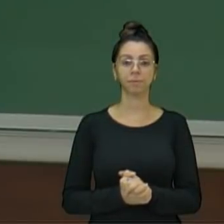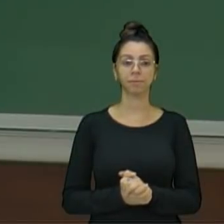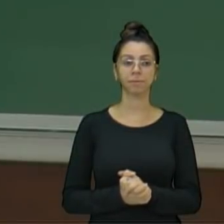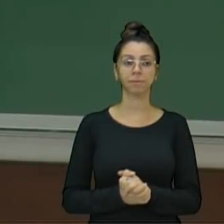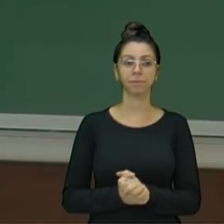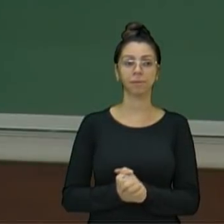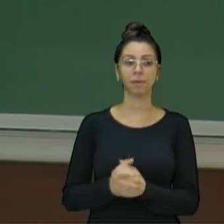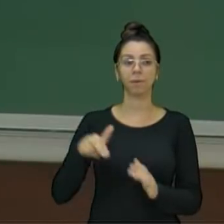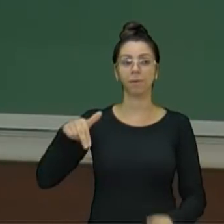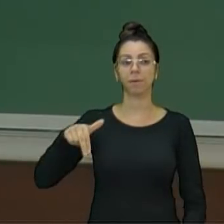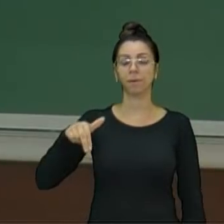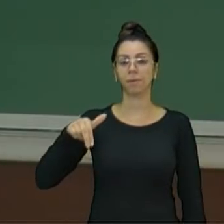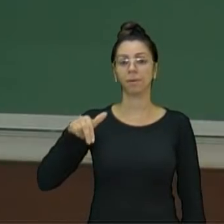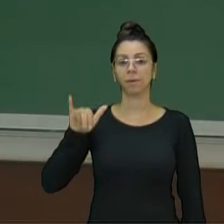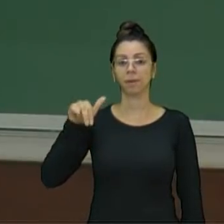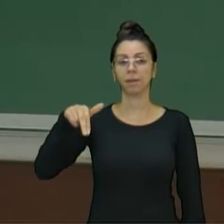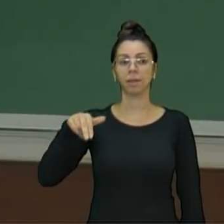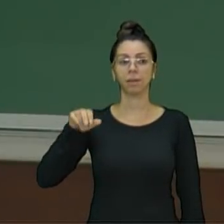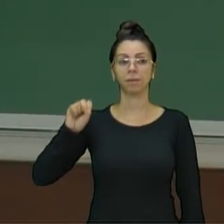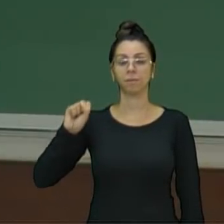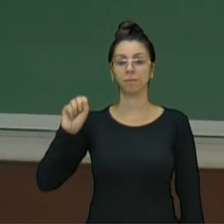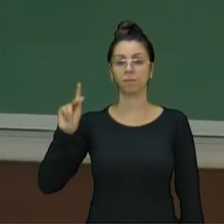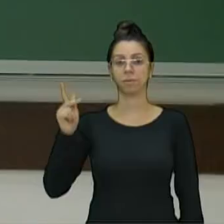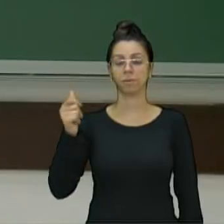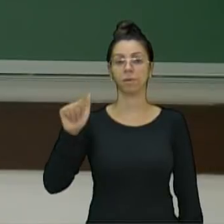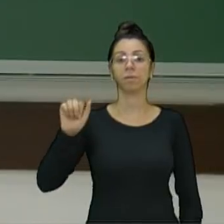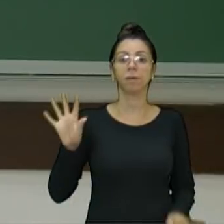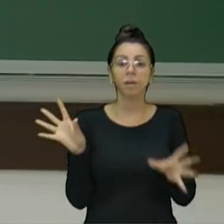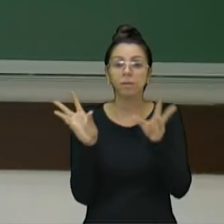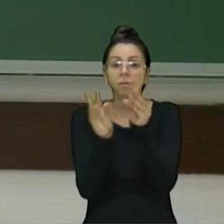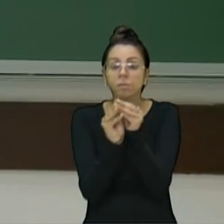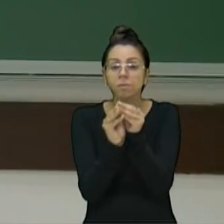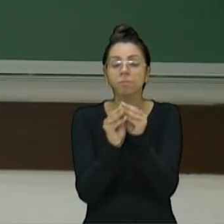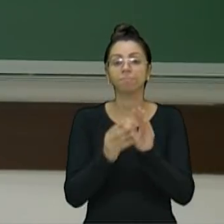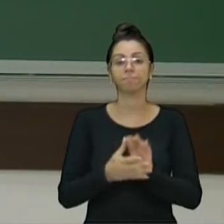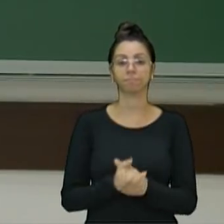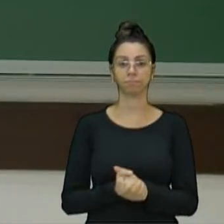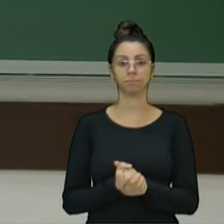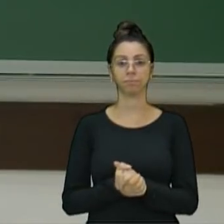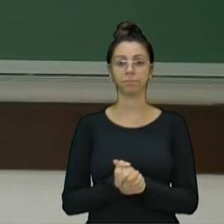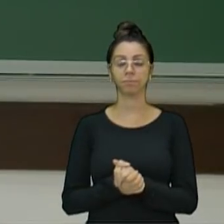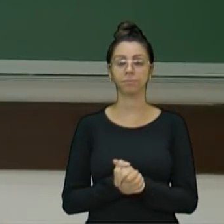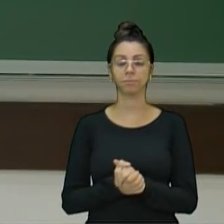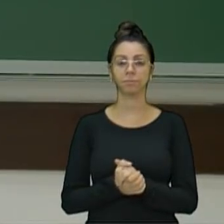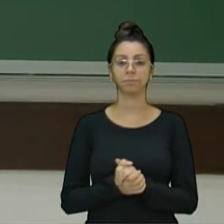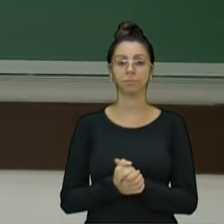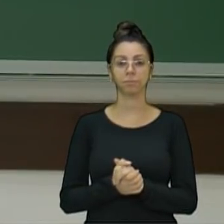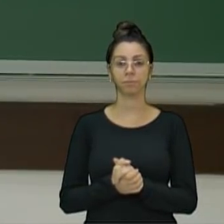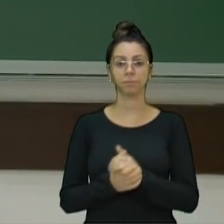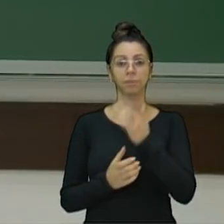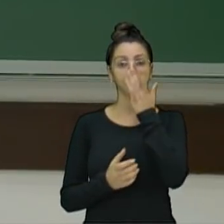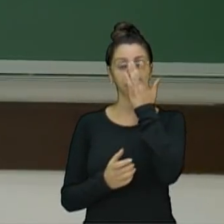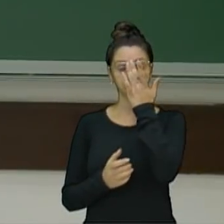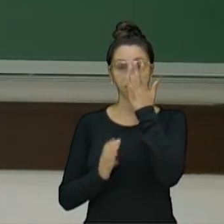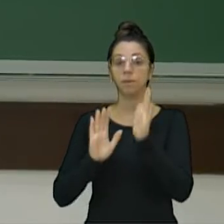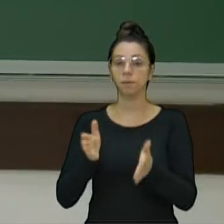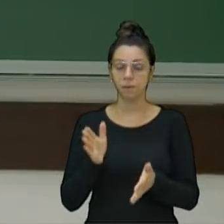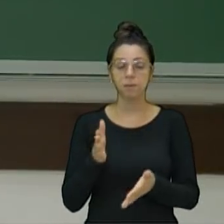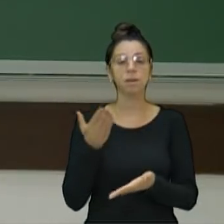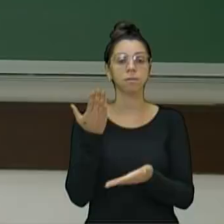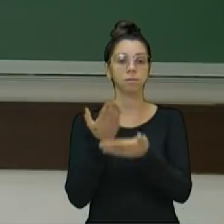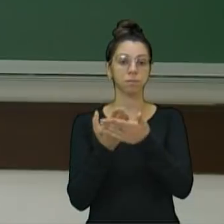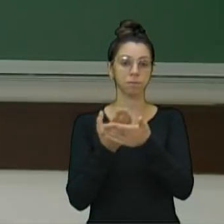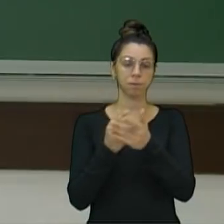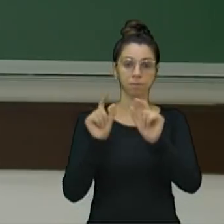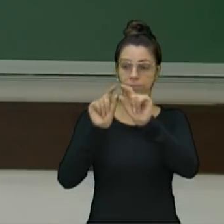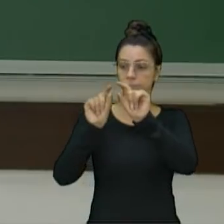significa o quê? Em resumo ou entretanto? Já falamos, né, dessa linking word hoje bastante aqui.